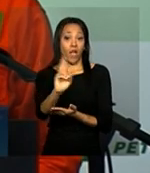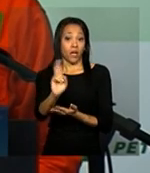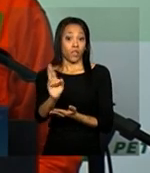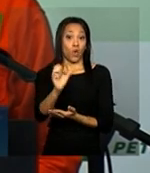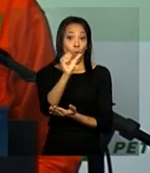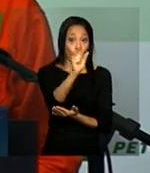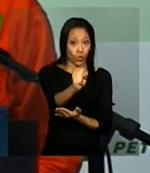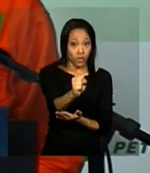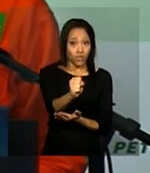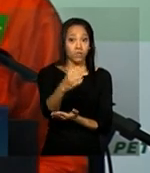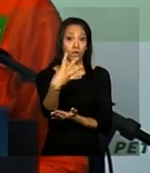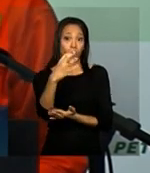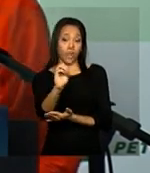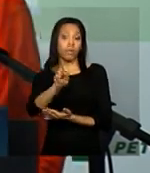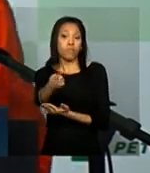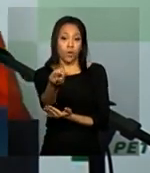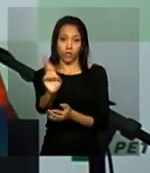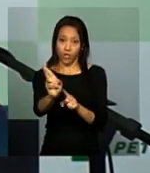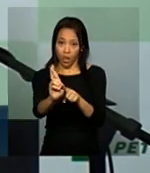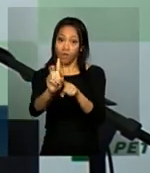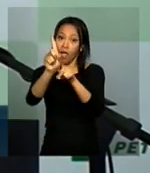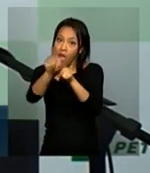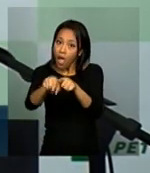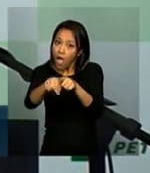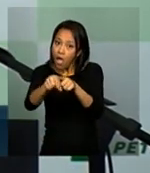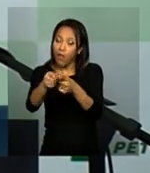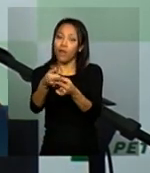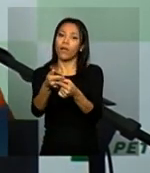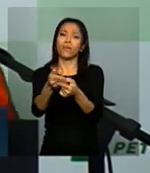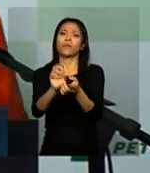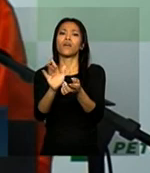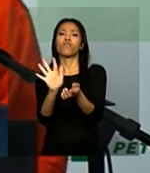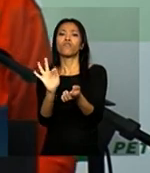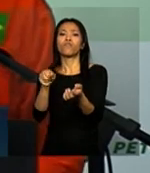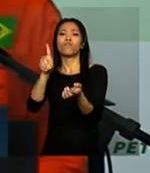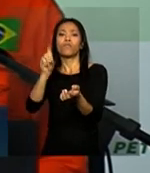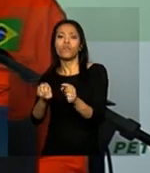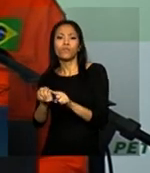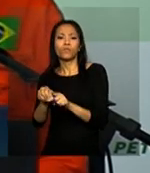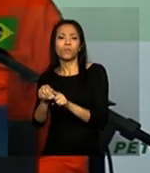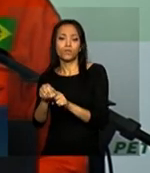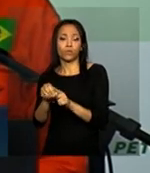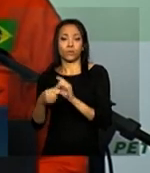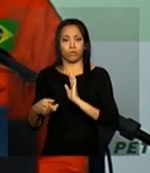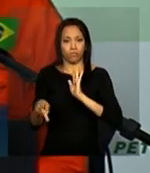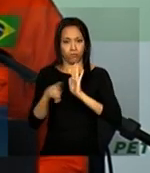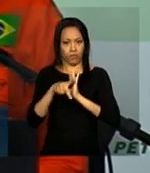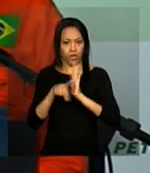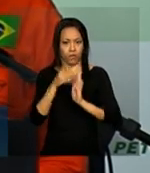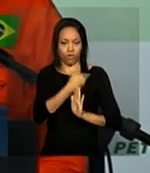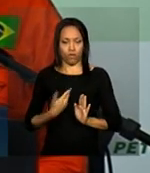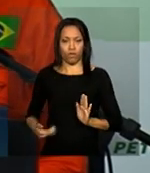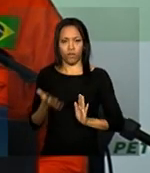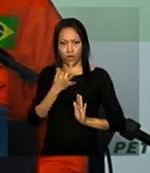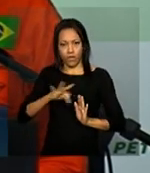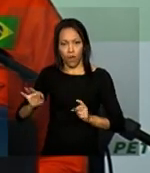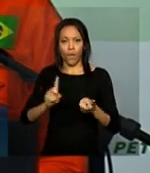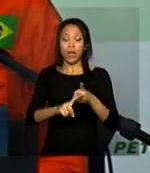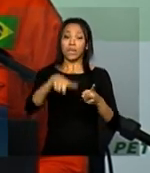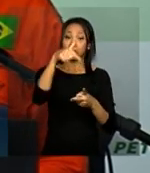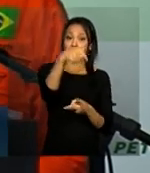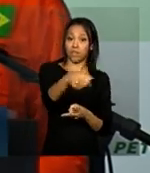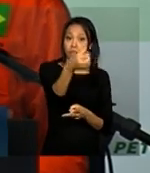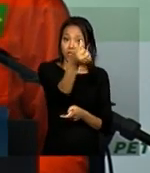840 milhões é em recurso a fundo perdido, recurso do governo federal. E